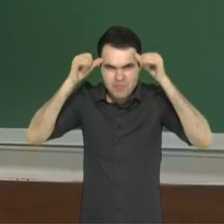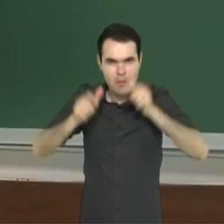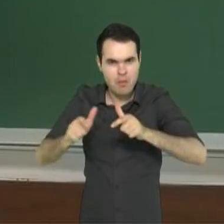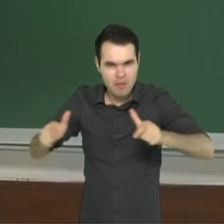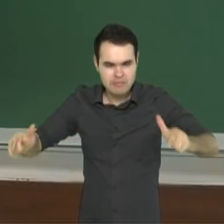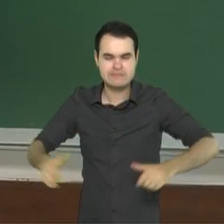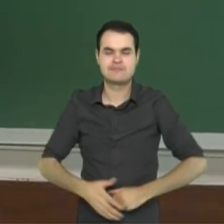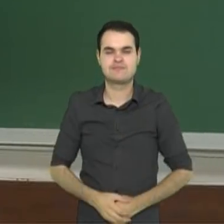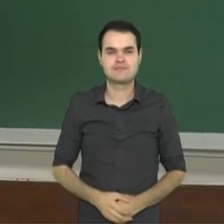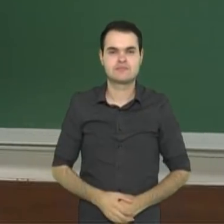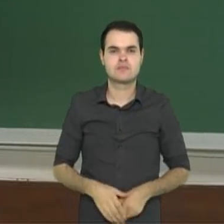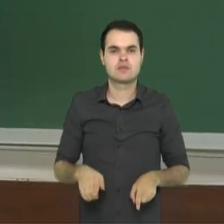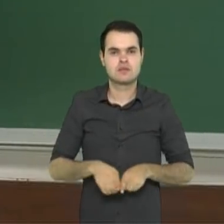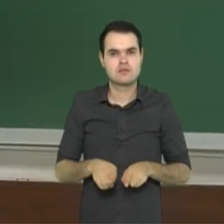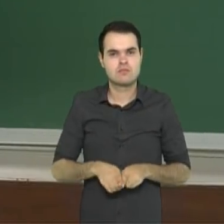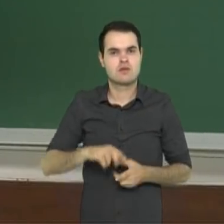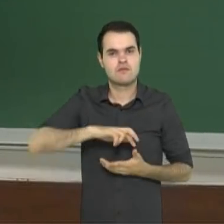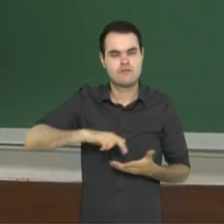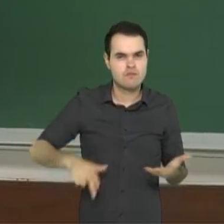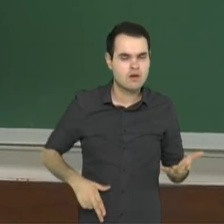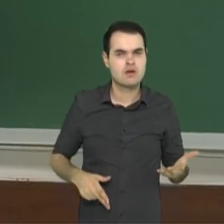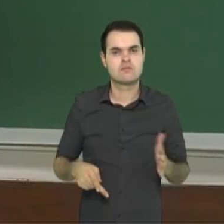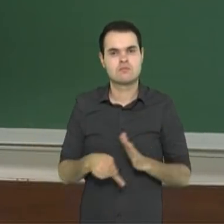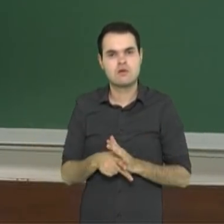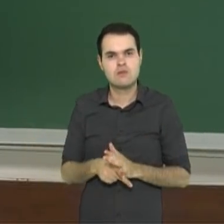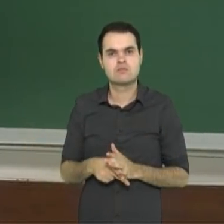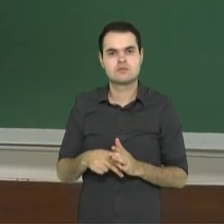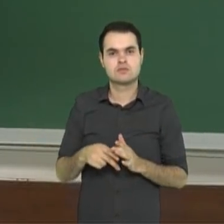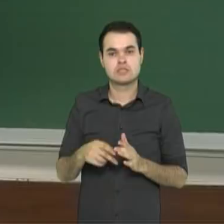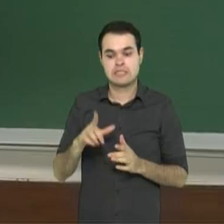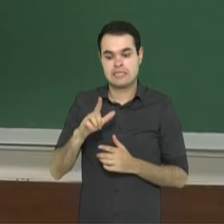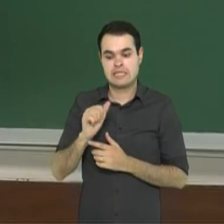extensiva, sesmaria, o latifúndio, sesmaria, fazenda